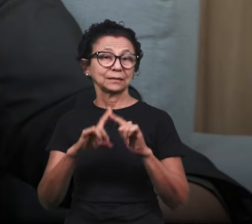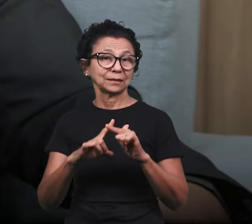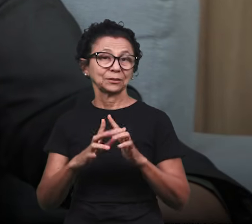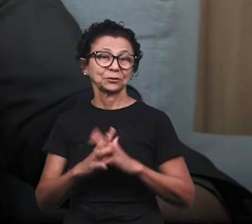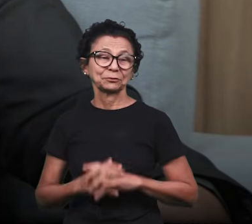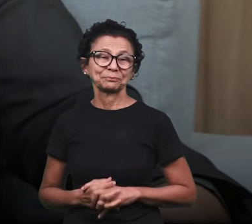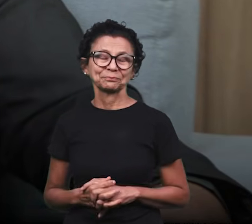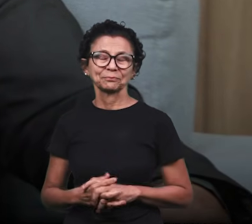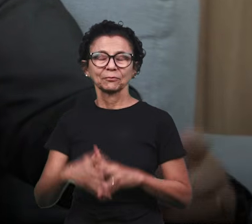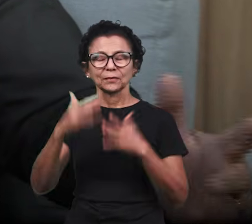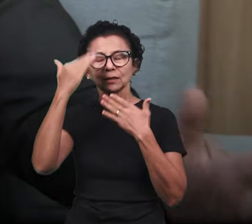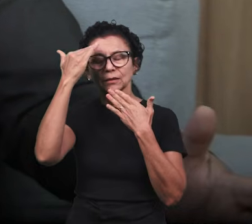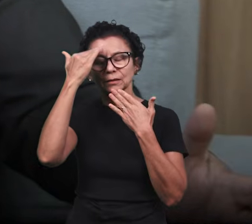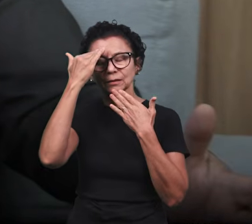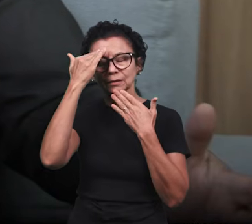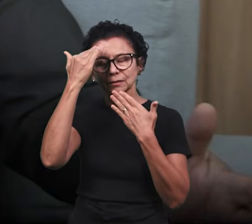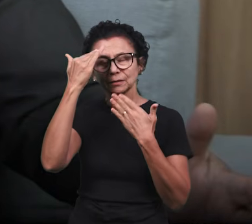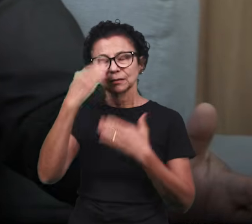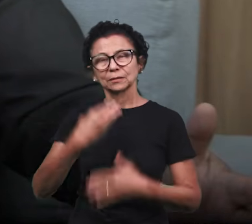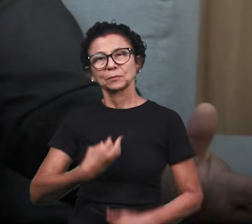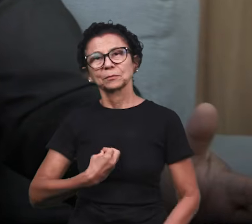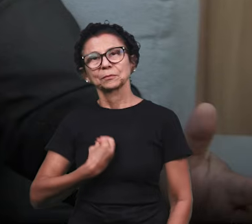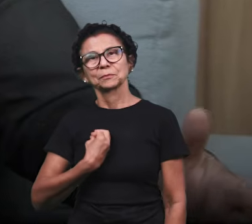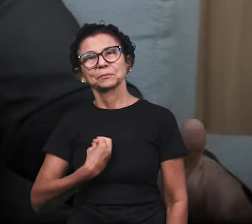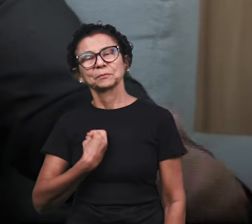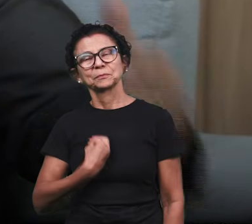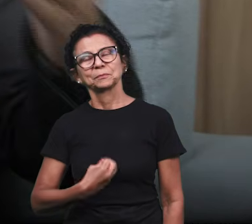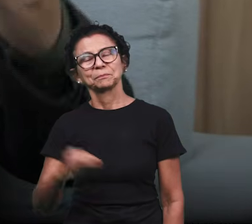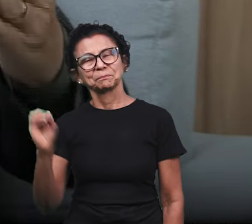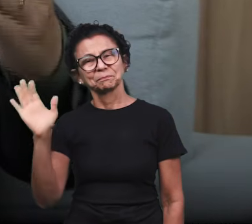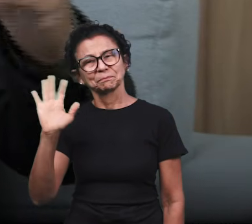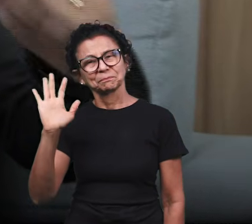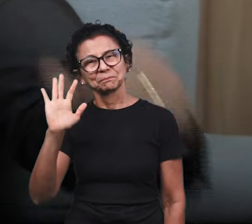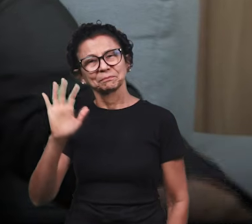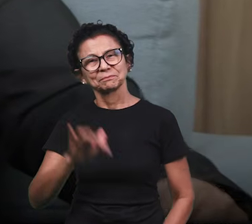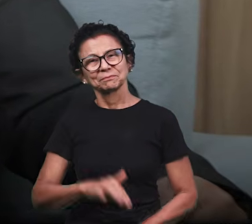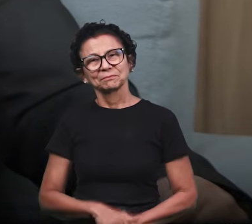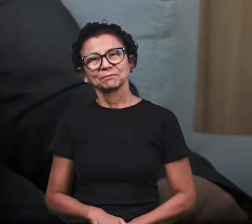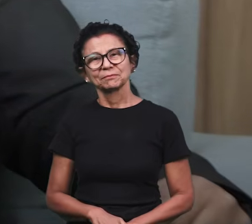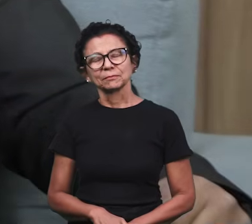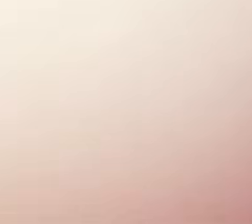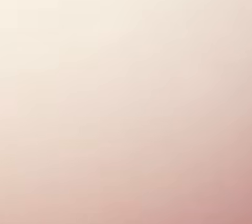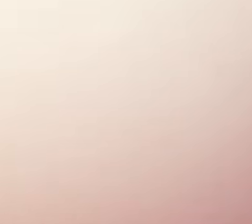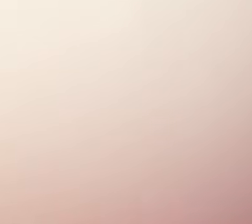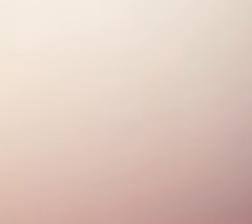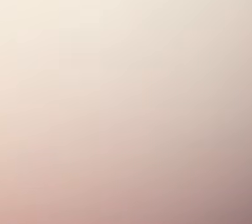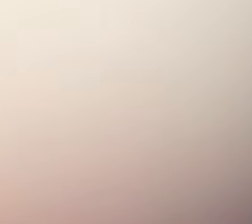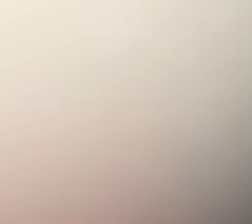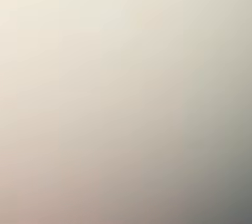este episódio, agradecemos a sua participação e até o próximo episódio.